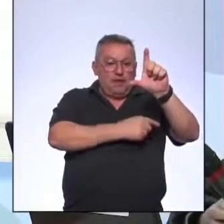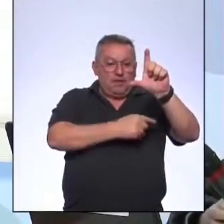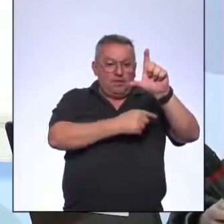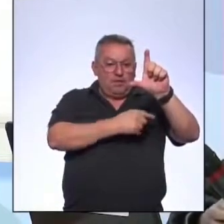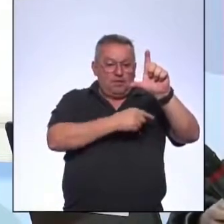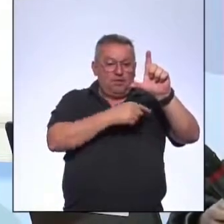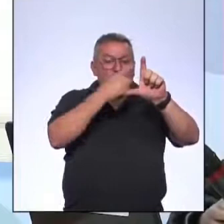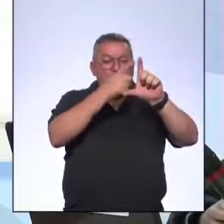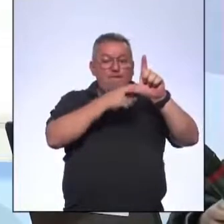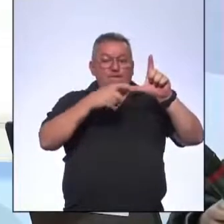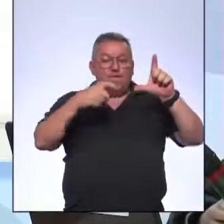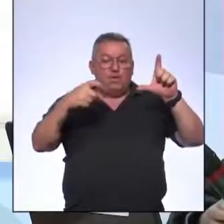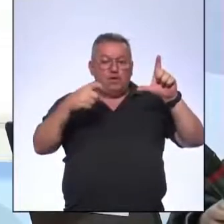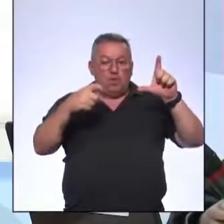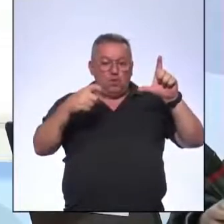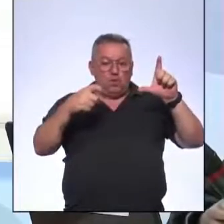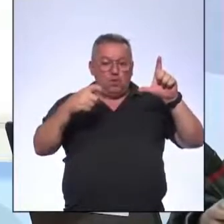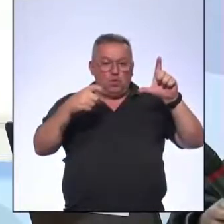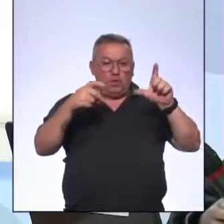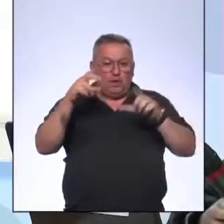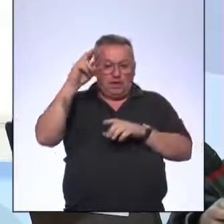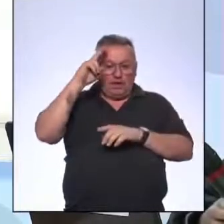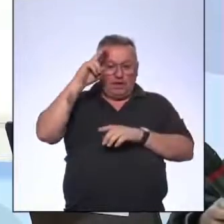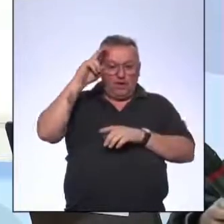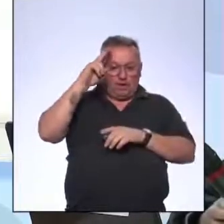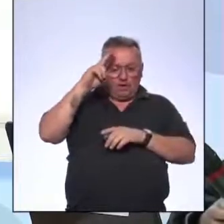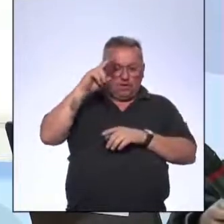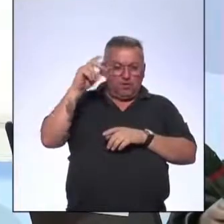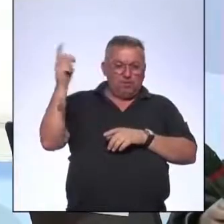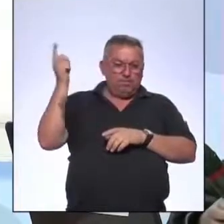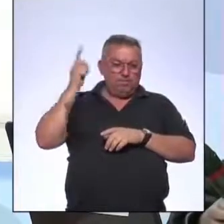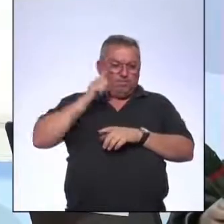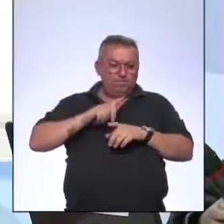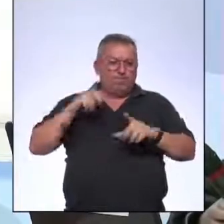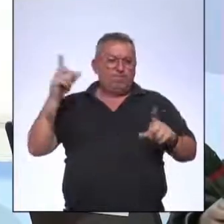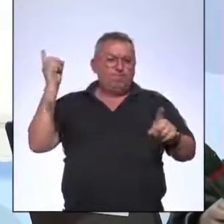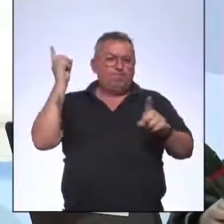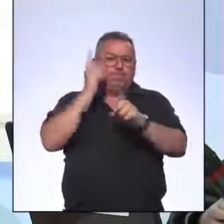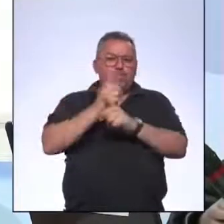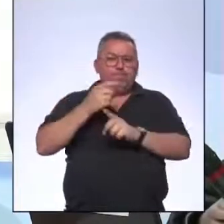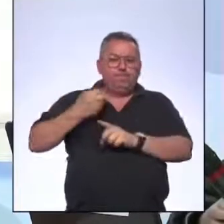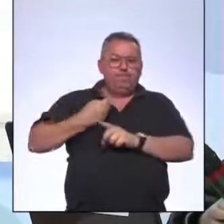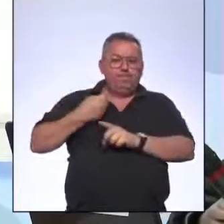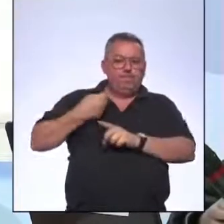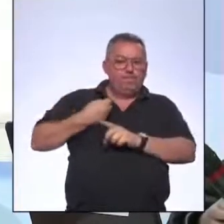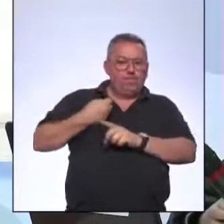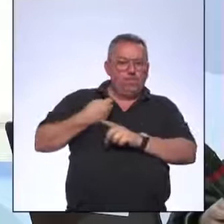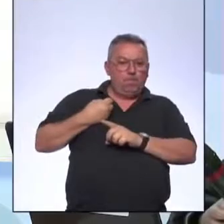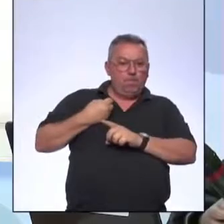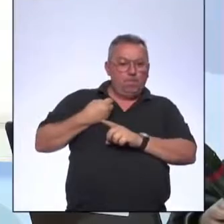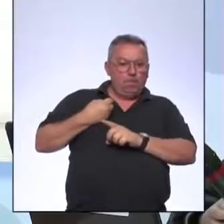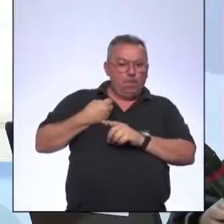função Lembrando que para eu encontrar esses valores